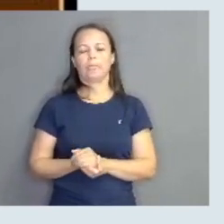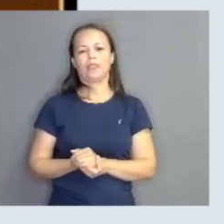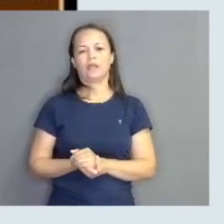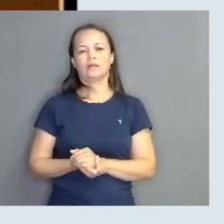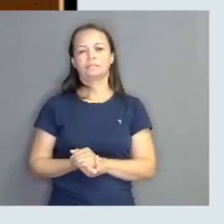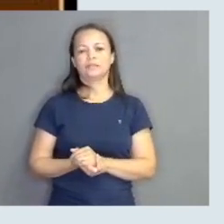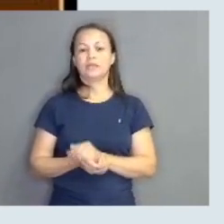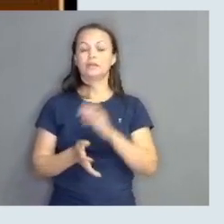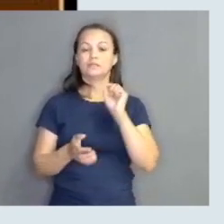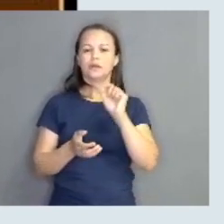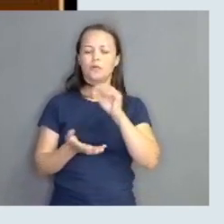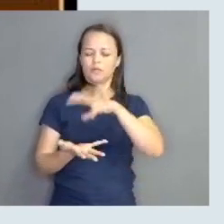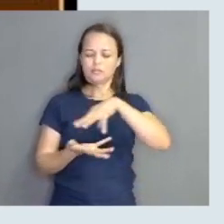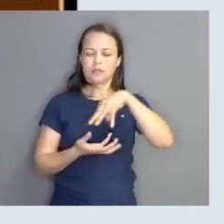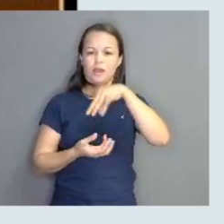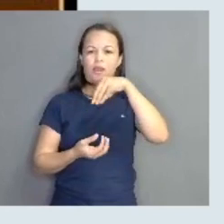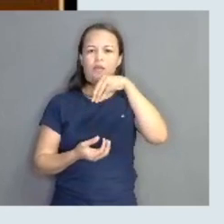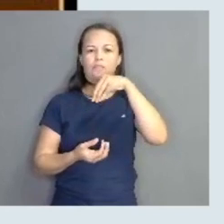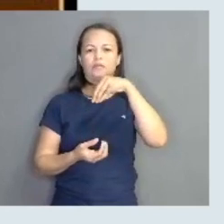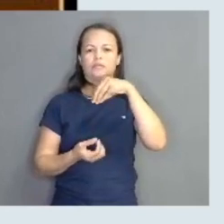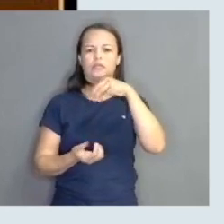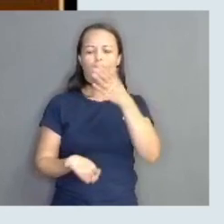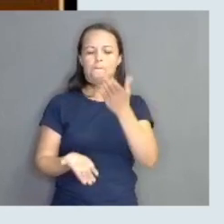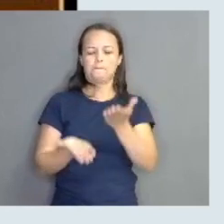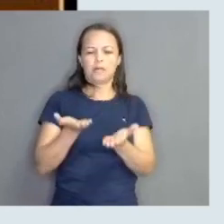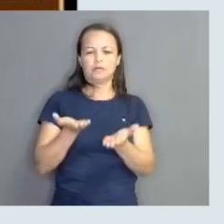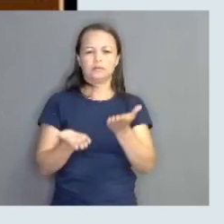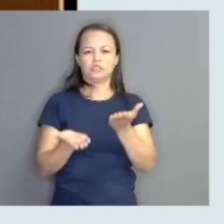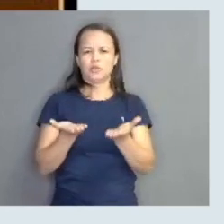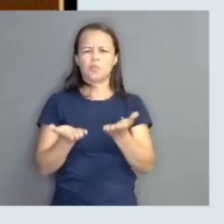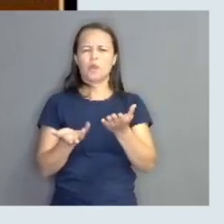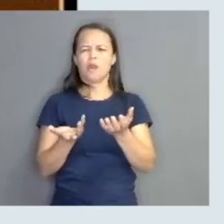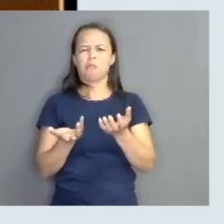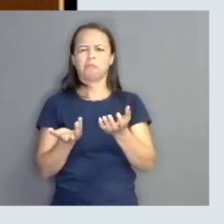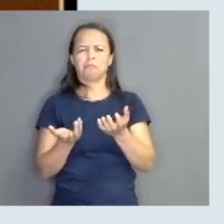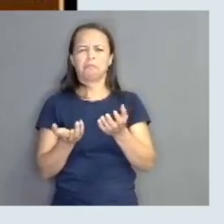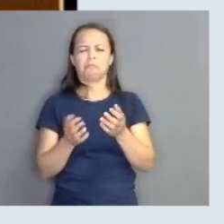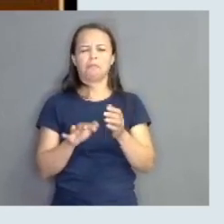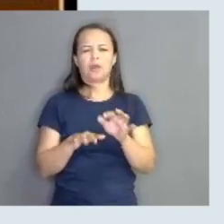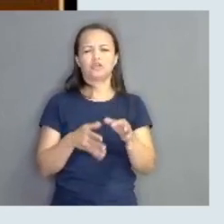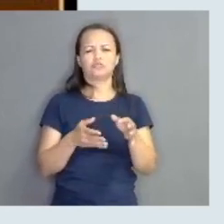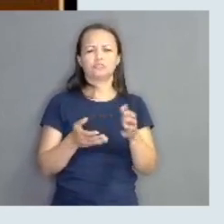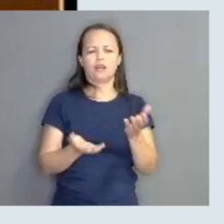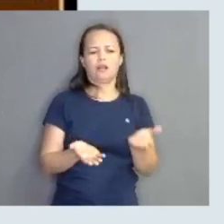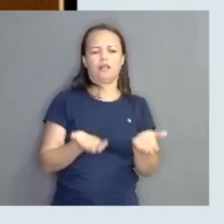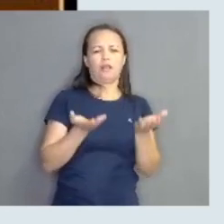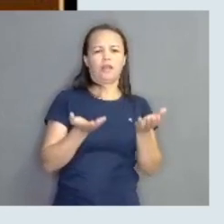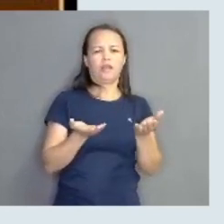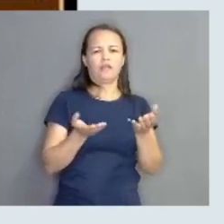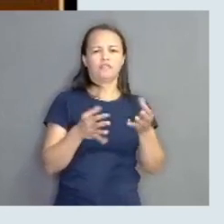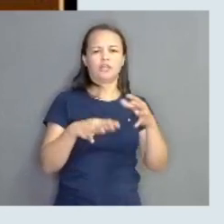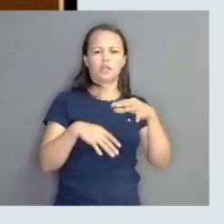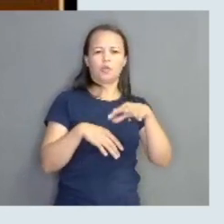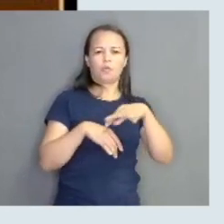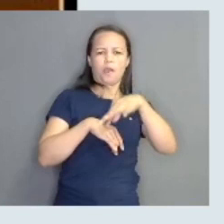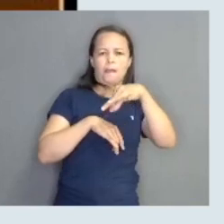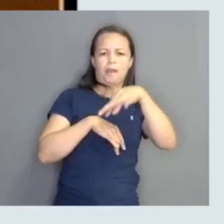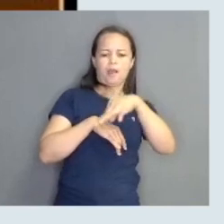E essa alma teria que ter um peso igual ou mais leve que uma pena.